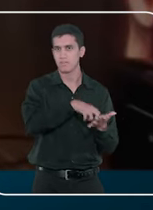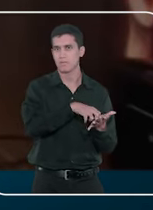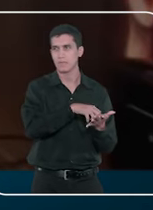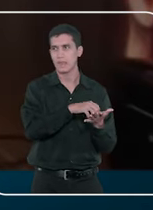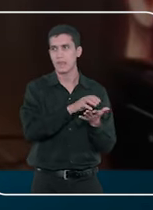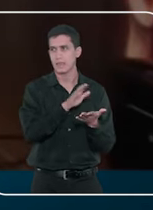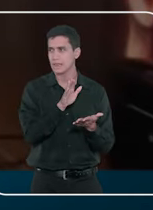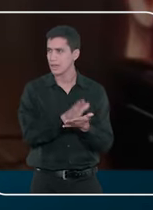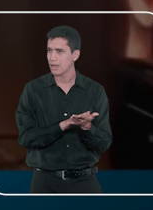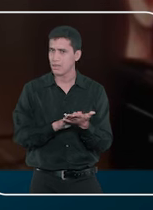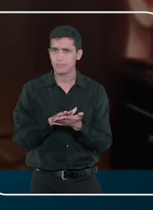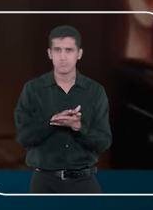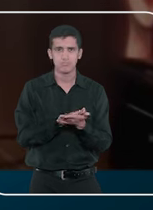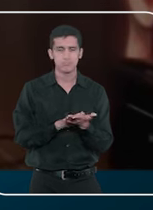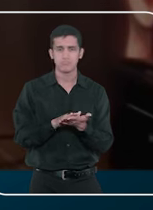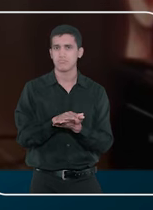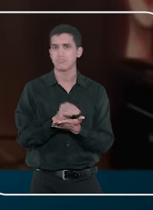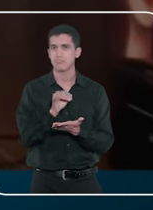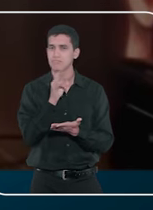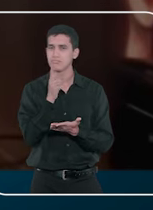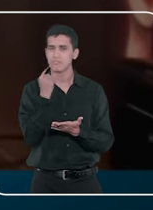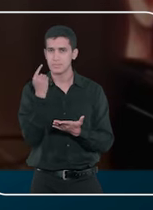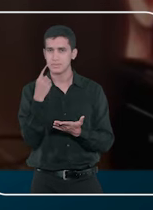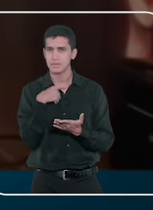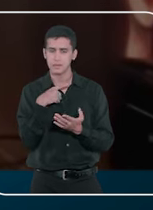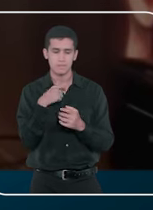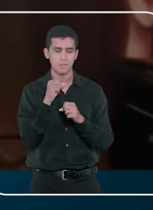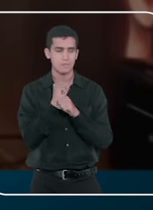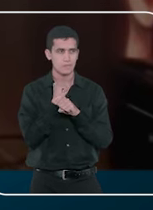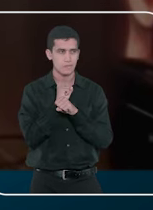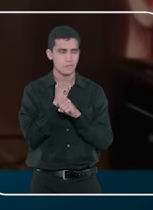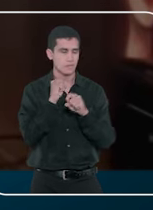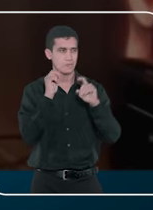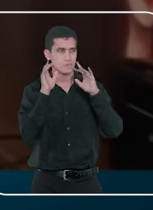nenhum momento, se nós entendermos com bastante